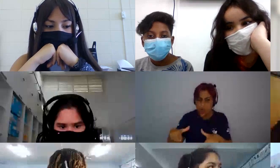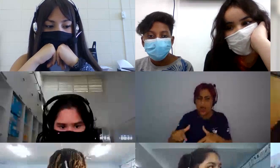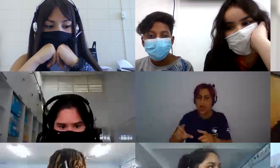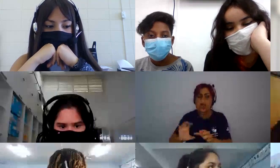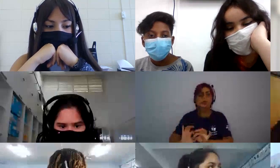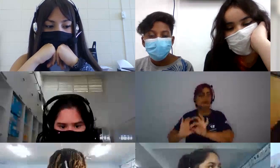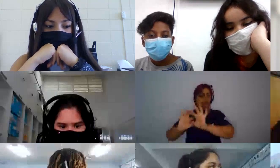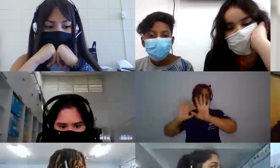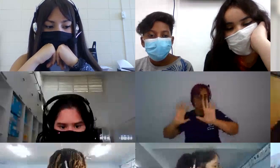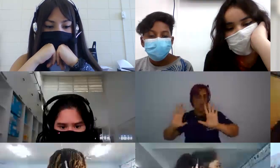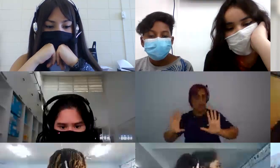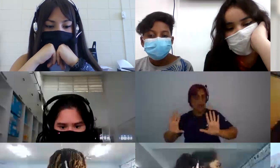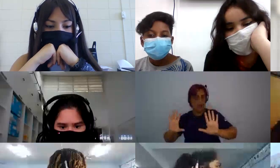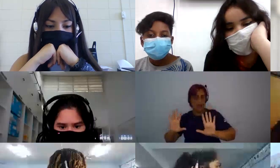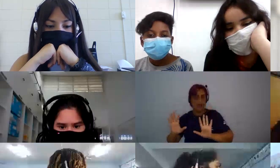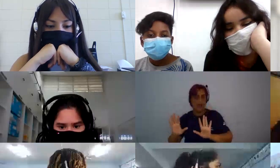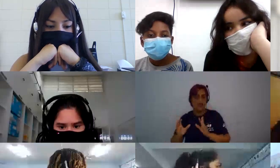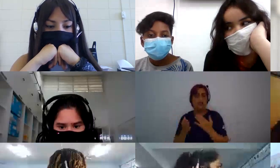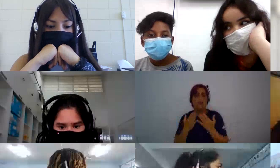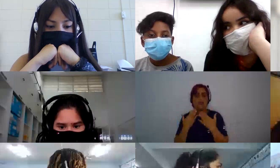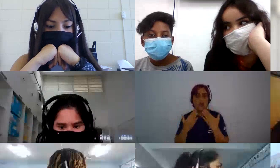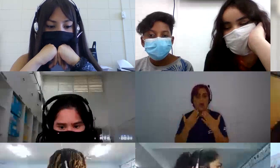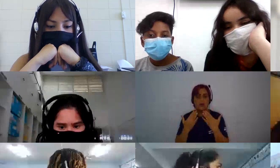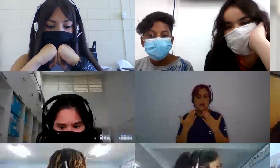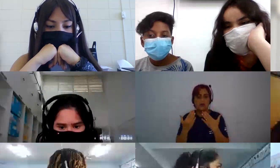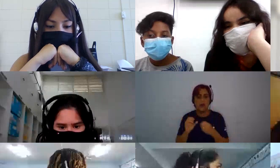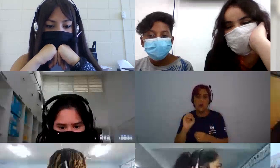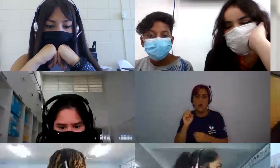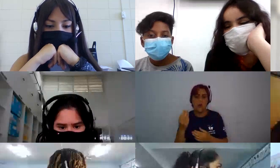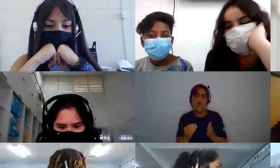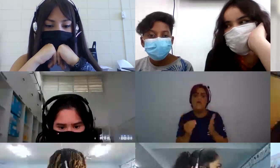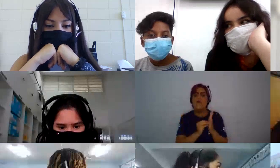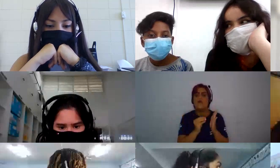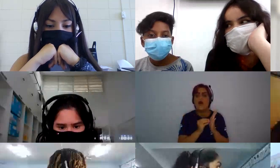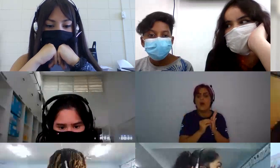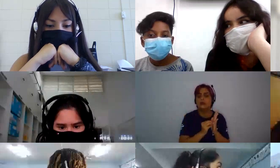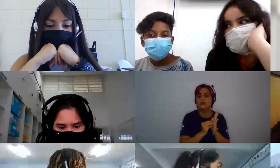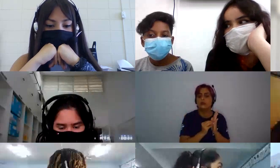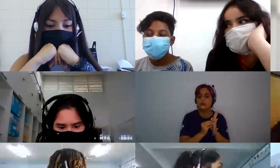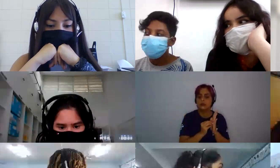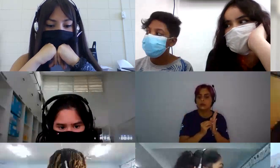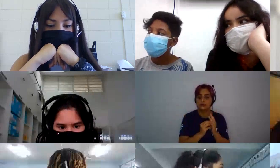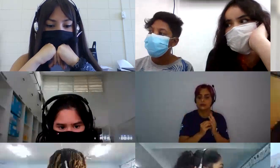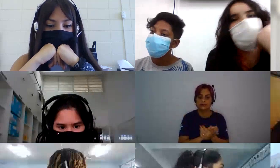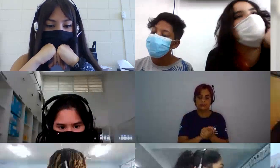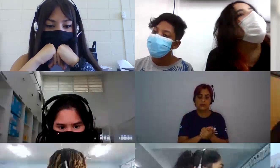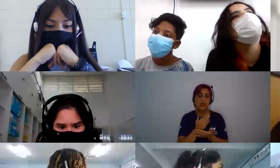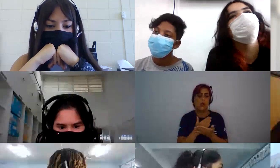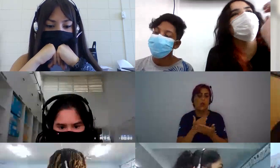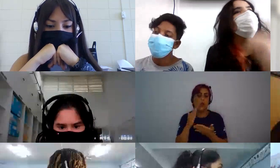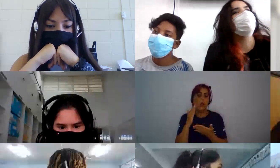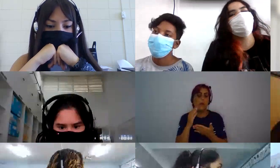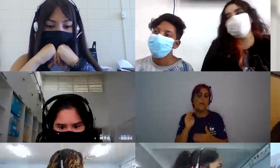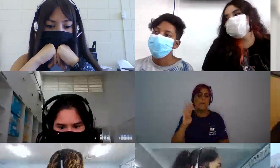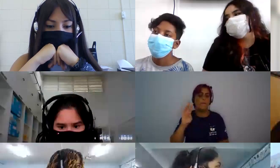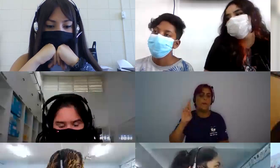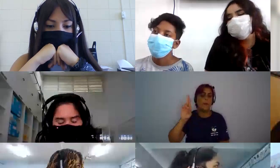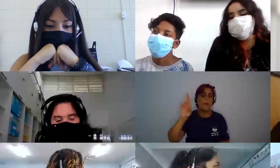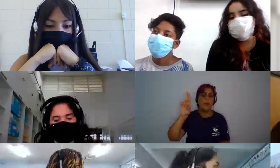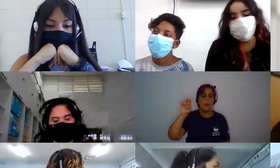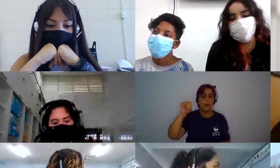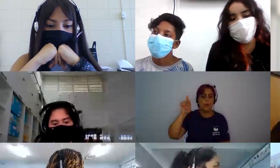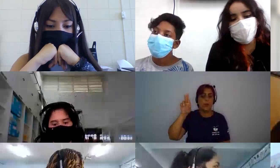sente falta de pessoas e espaços que te escutam? Eu queria começar com a Bruna, Bruninha,